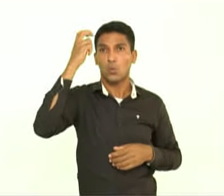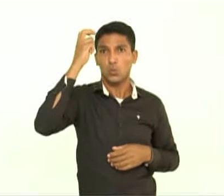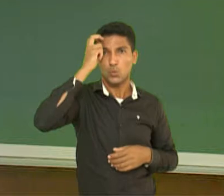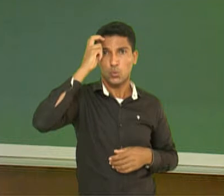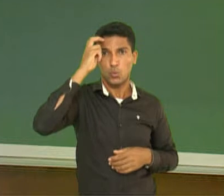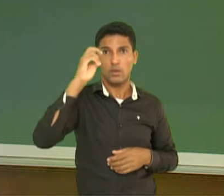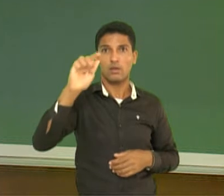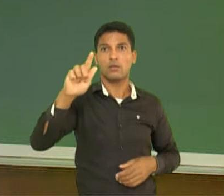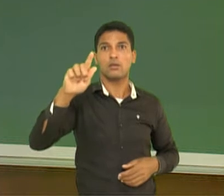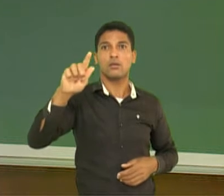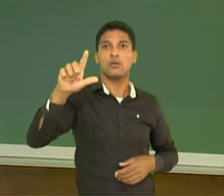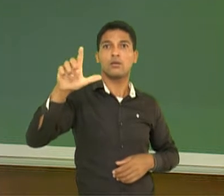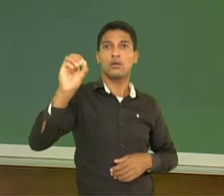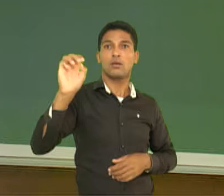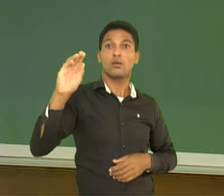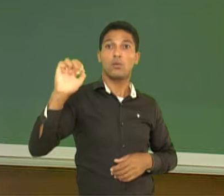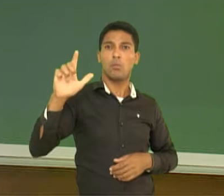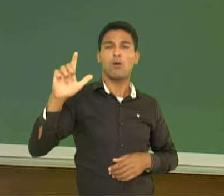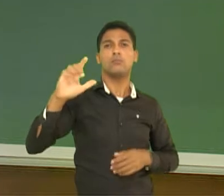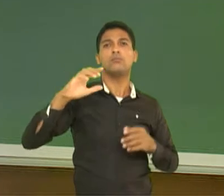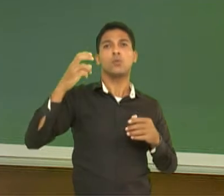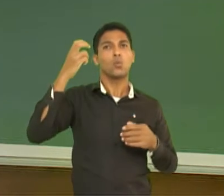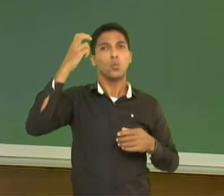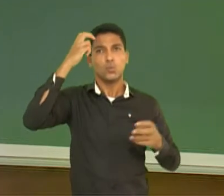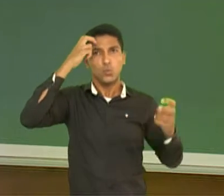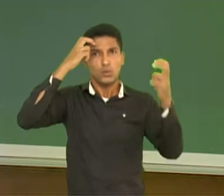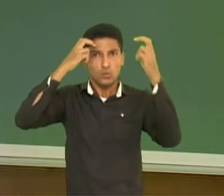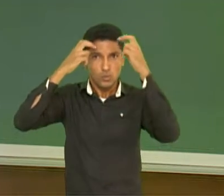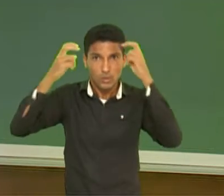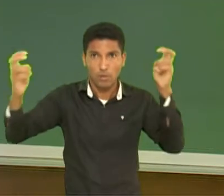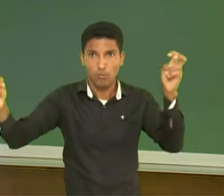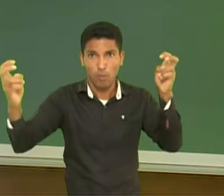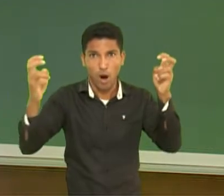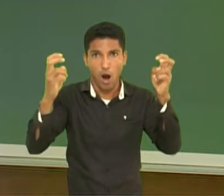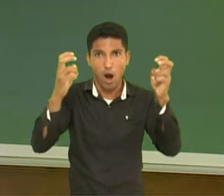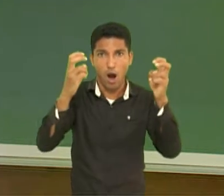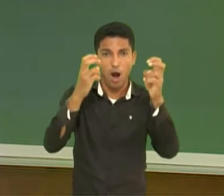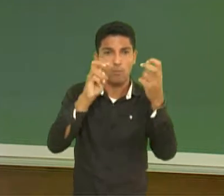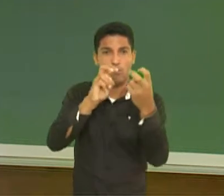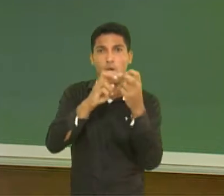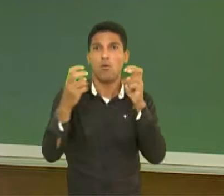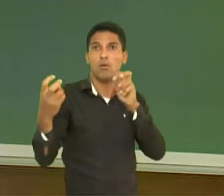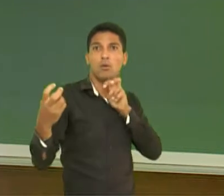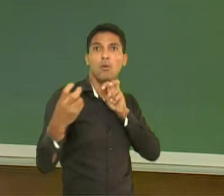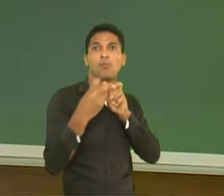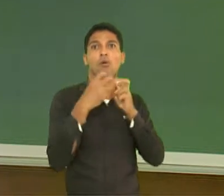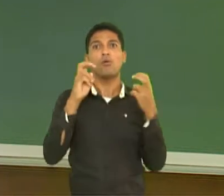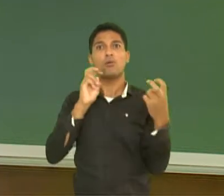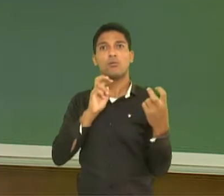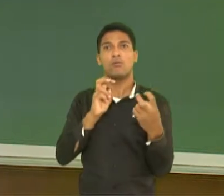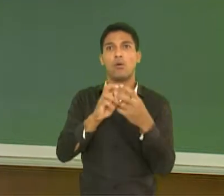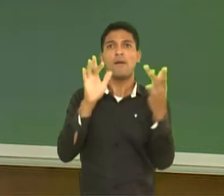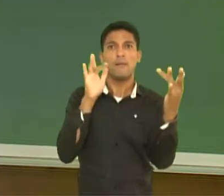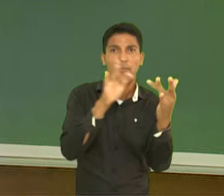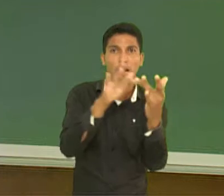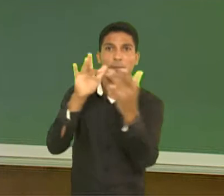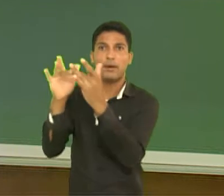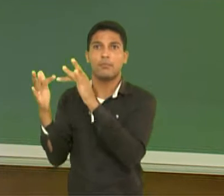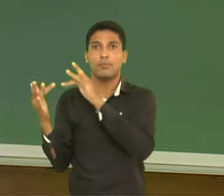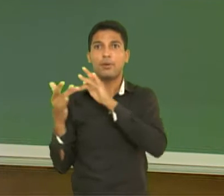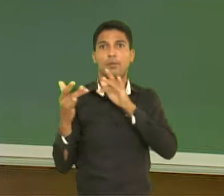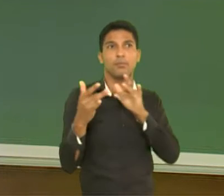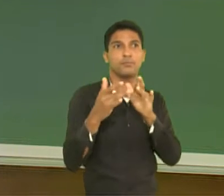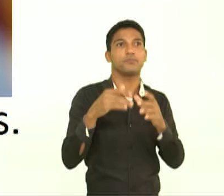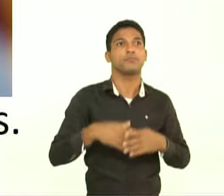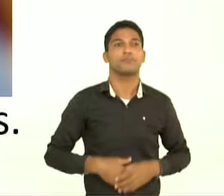cultura muito mais aproximada entre diferentes povos e países do mundo. O mundo hoje, a gente